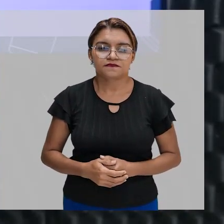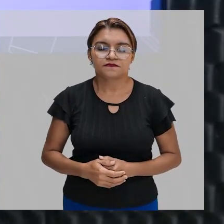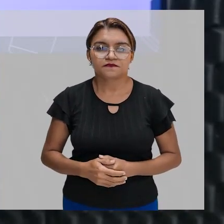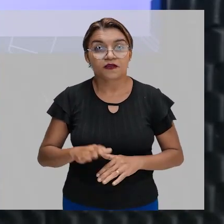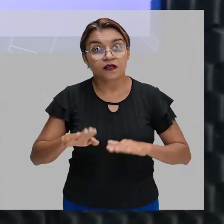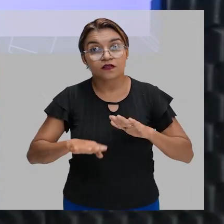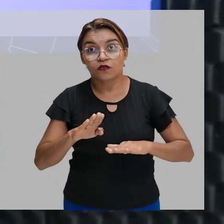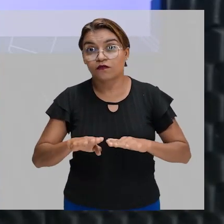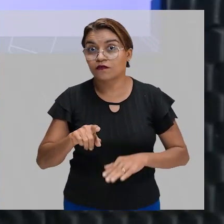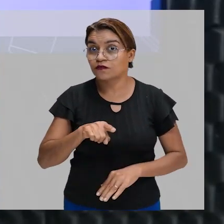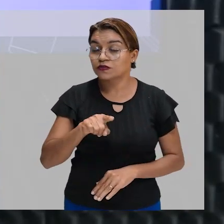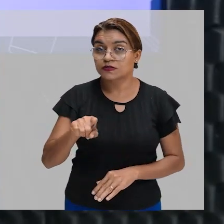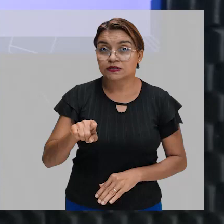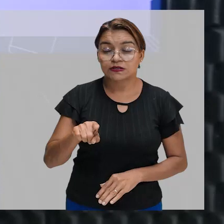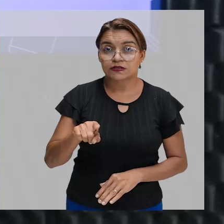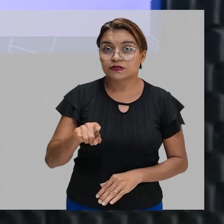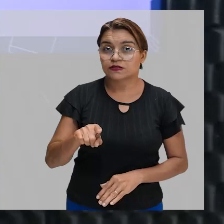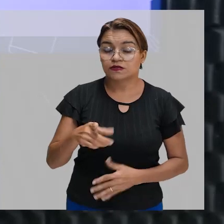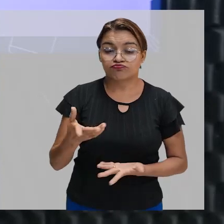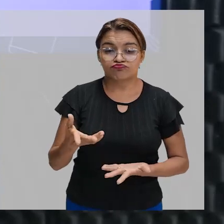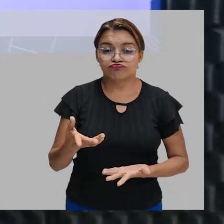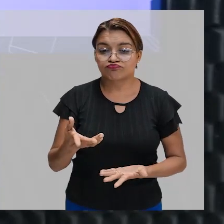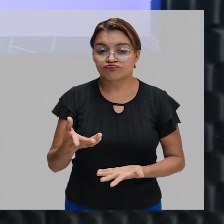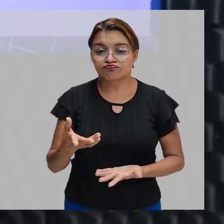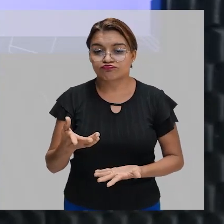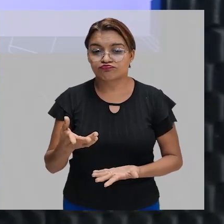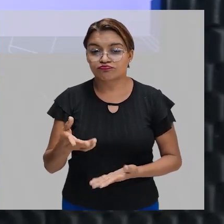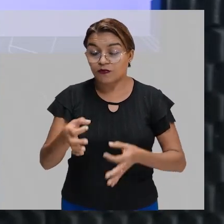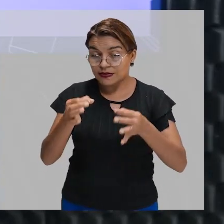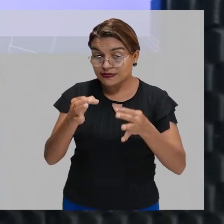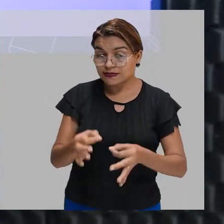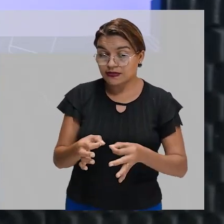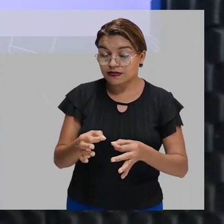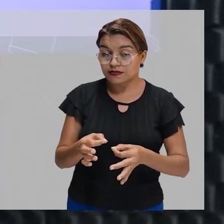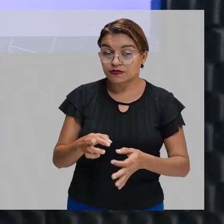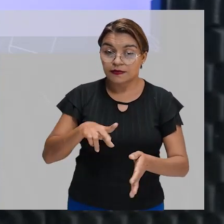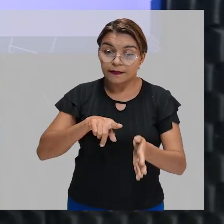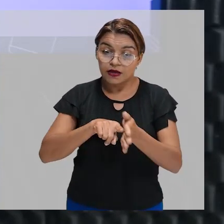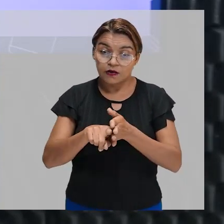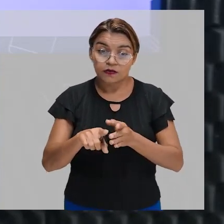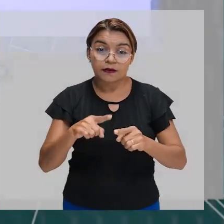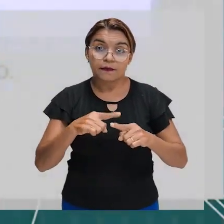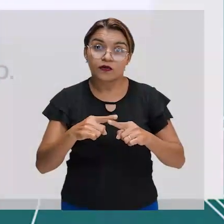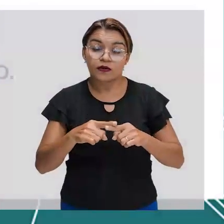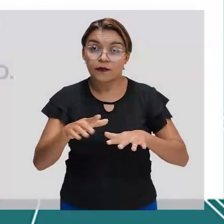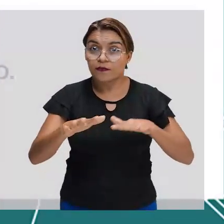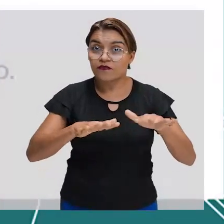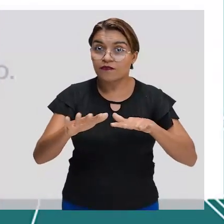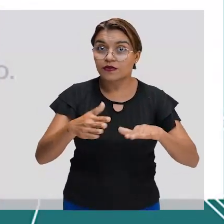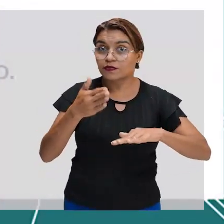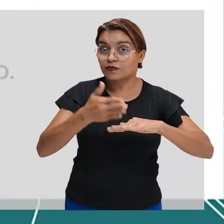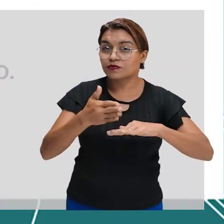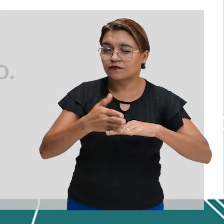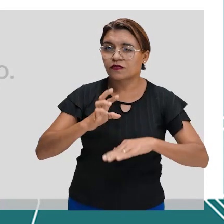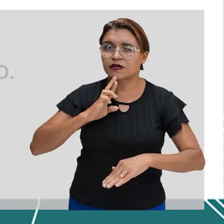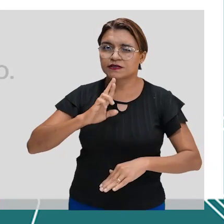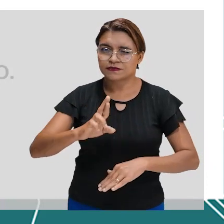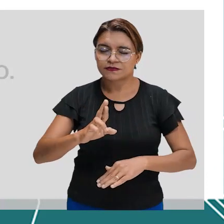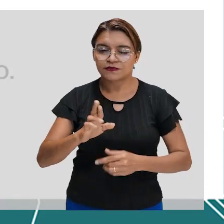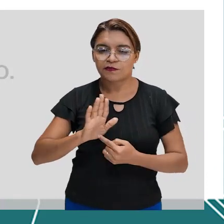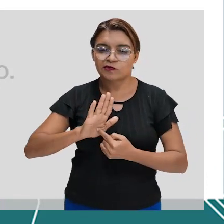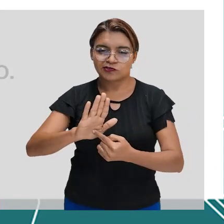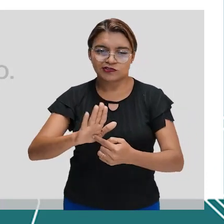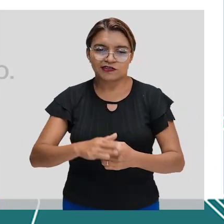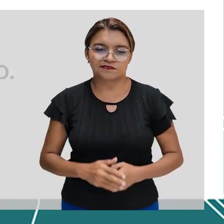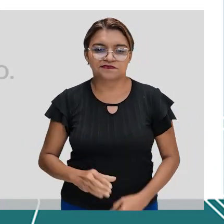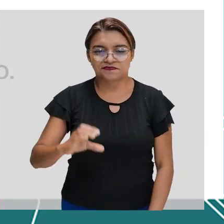talvez você não acerte de Cara essa questão por conta do movimento modernista mas eu vou logo dar resposta para você tá